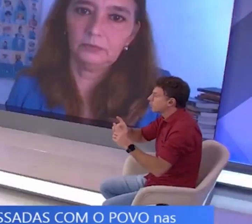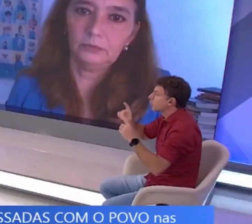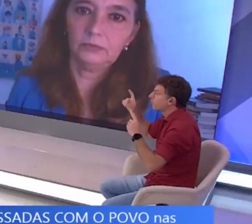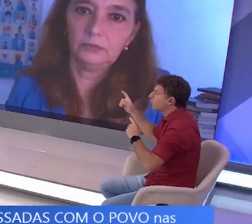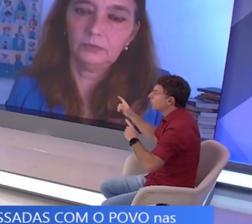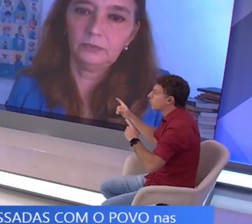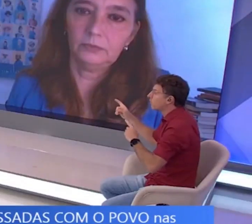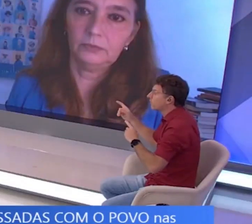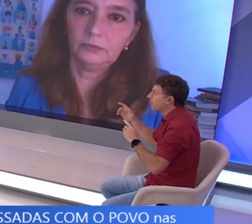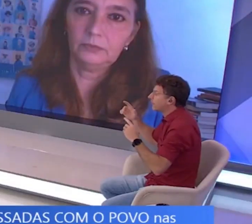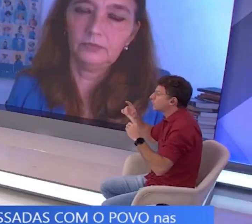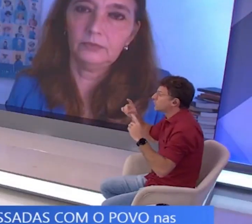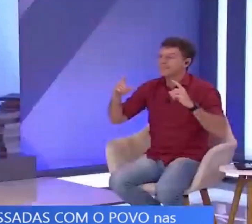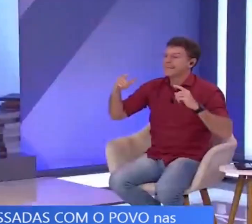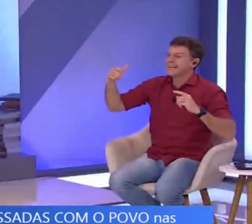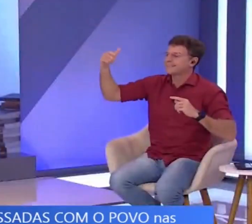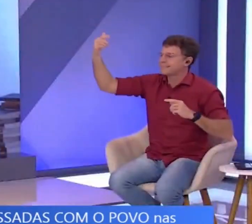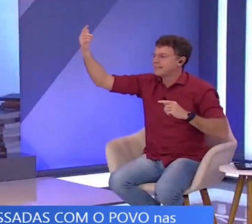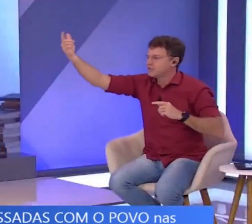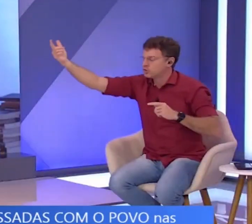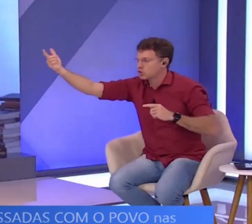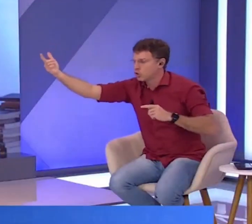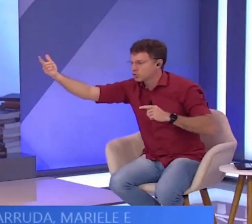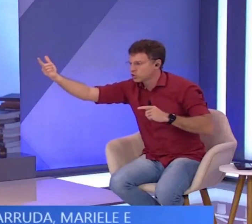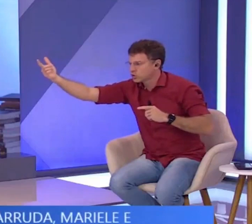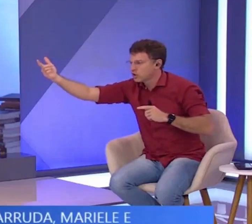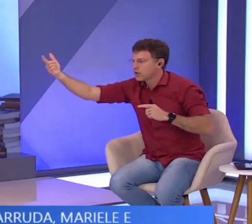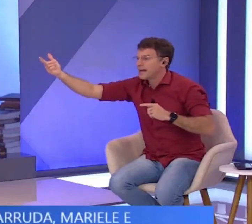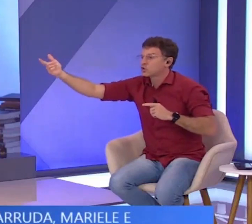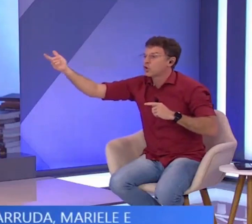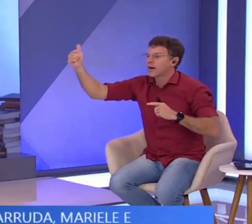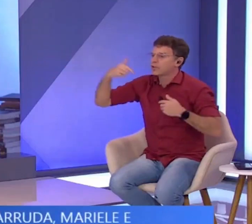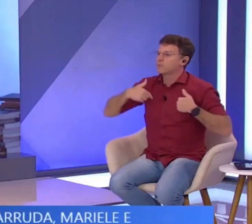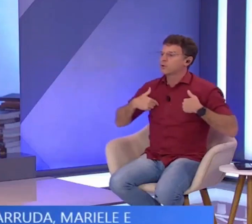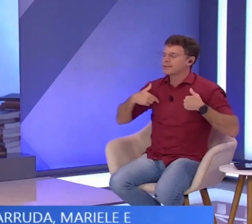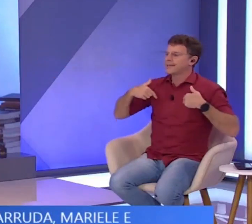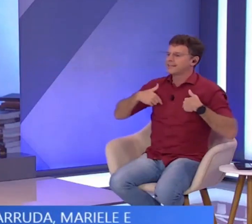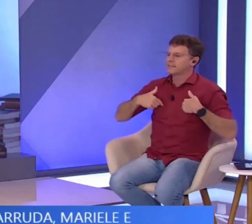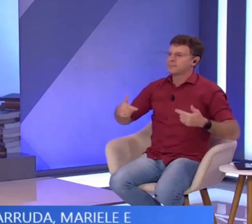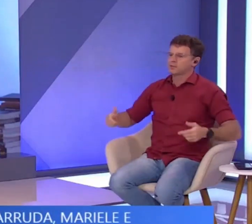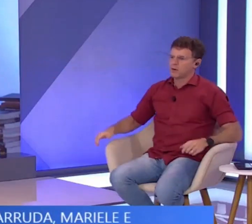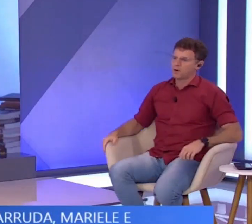a confusão do público com o privado, do interesse de todos trocado pelo interesse pessoal.